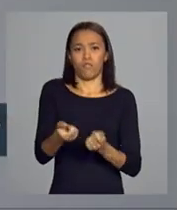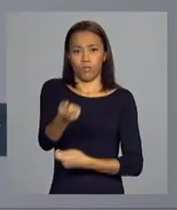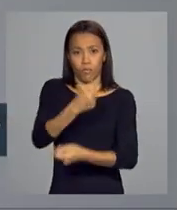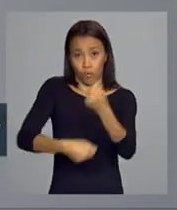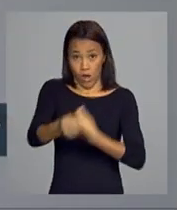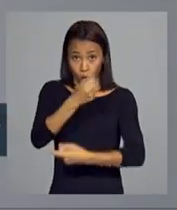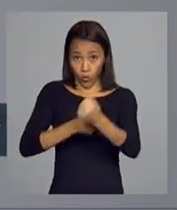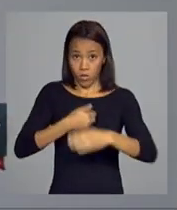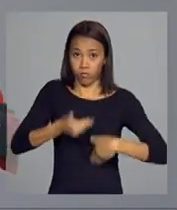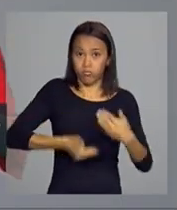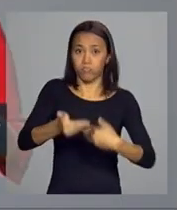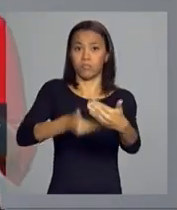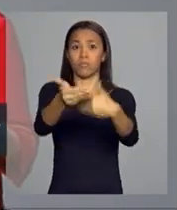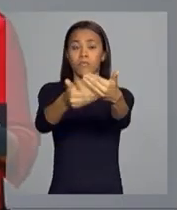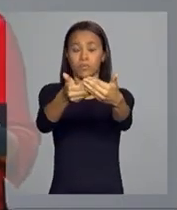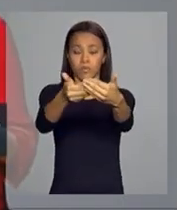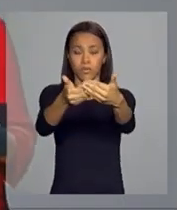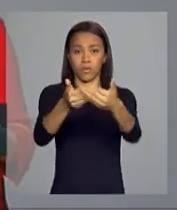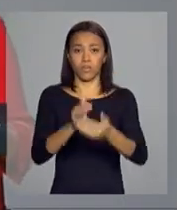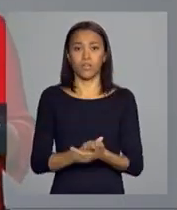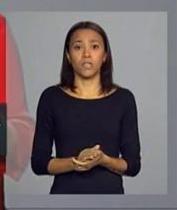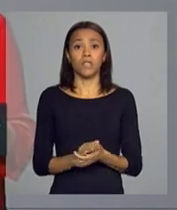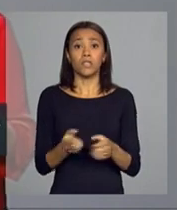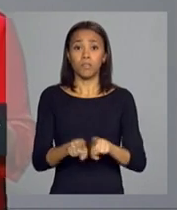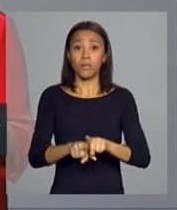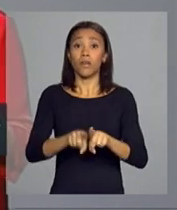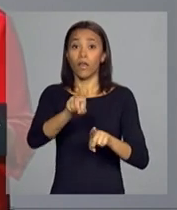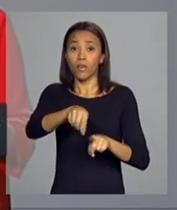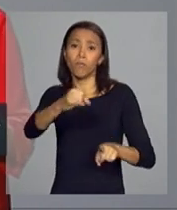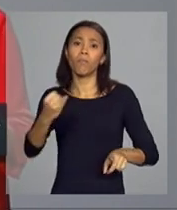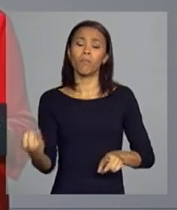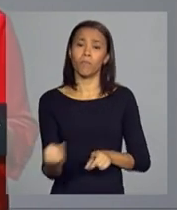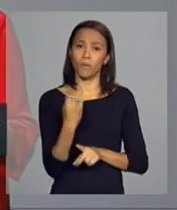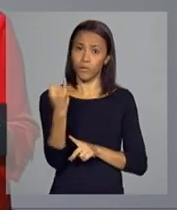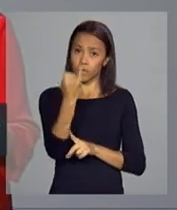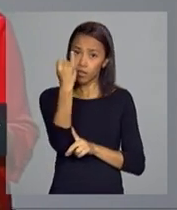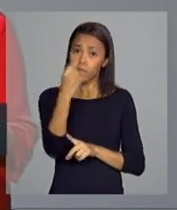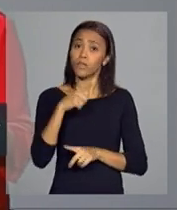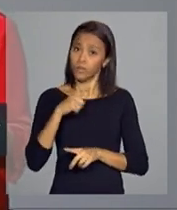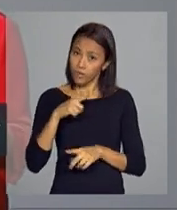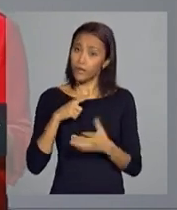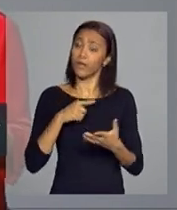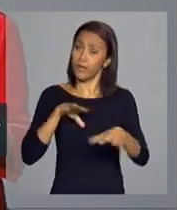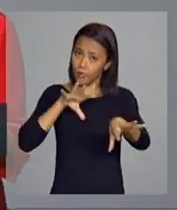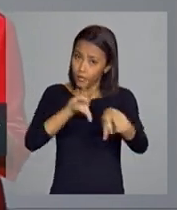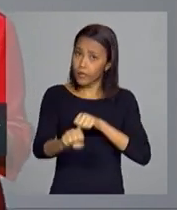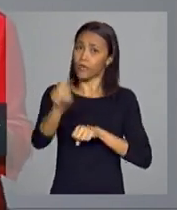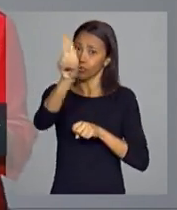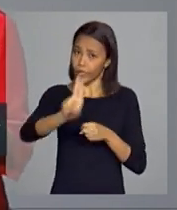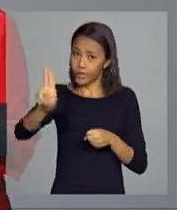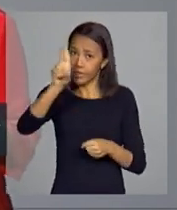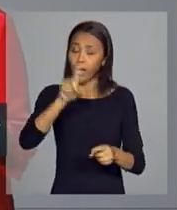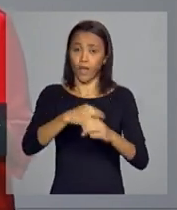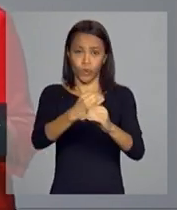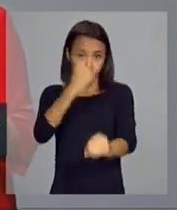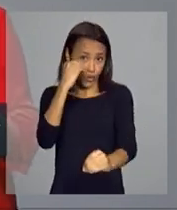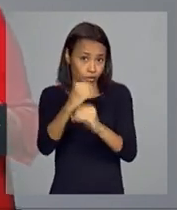país. É importante que tenham os universitários, os